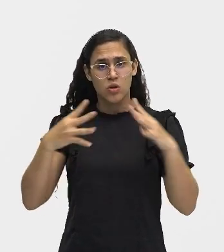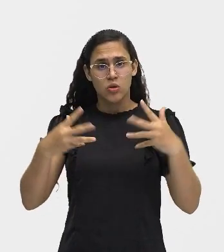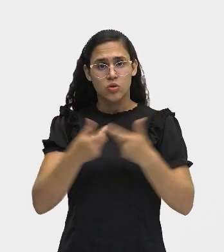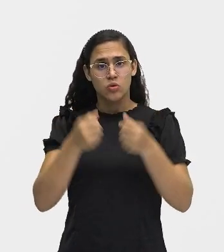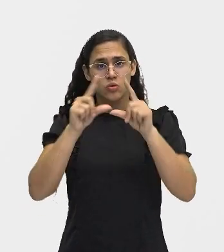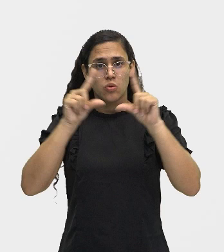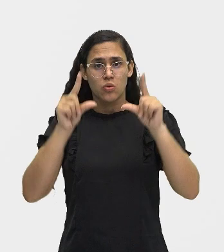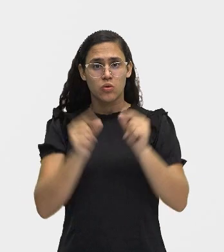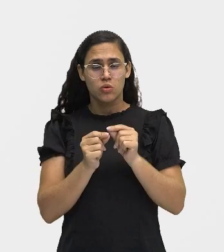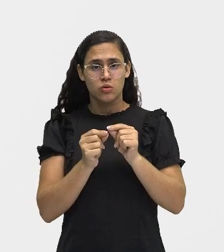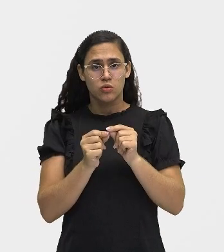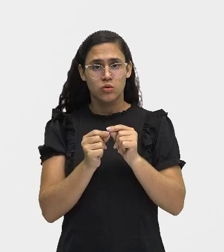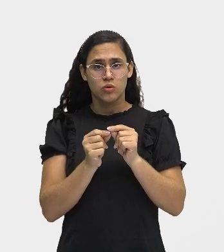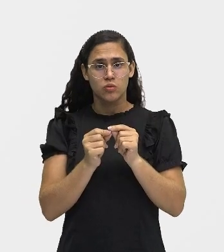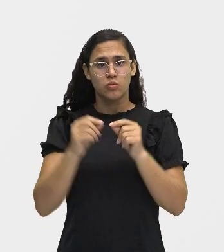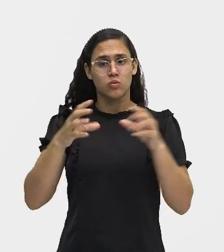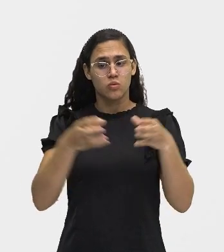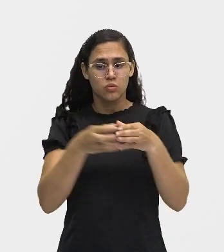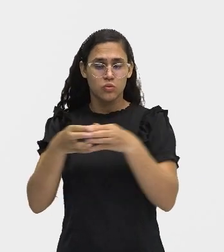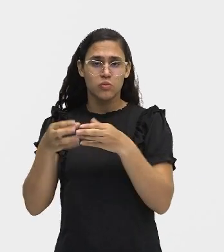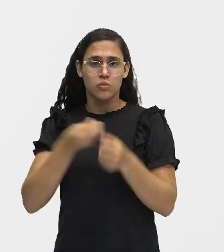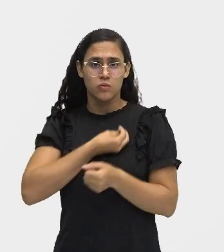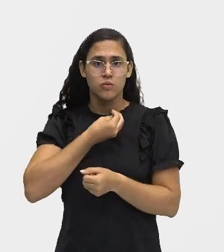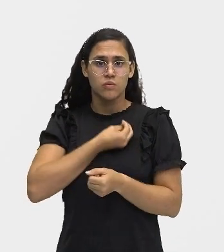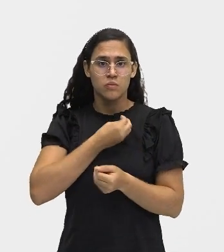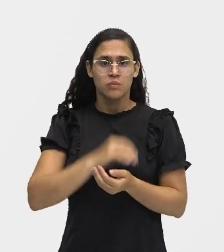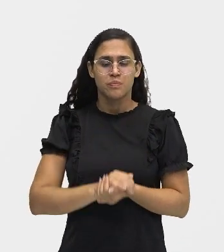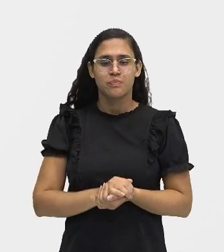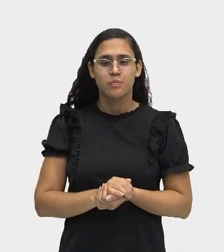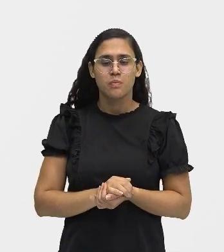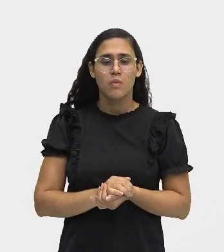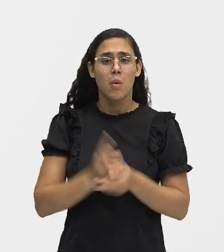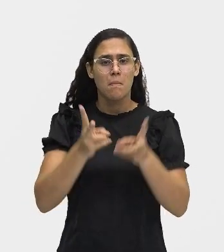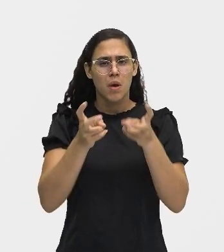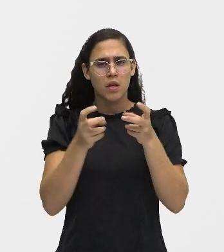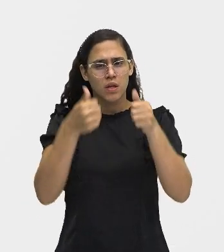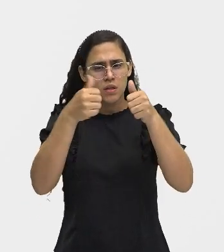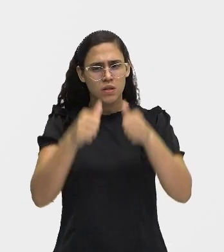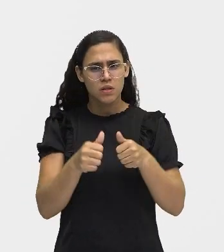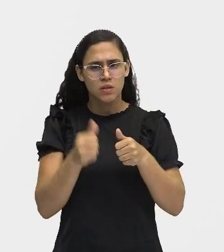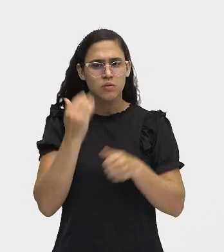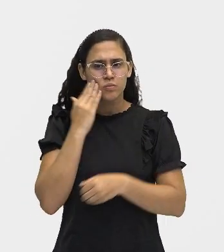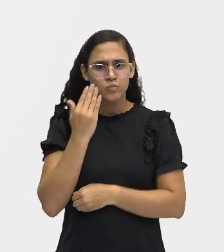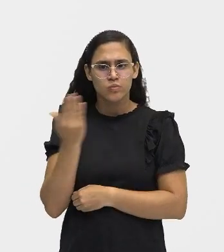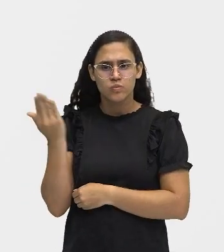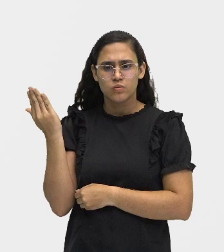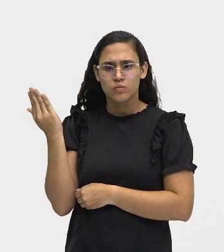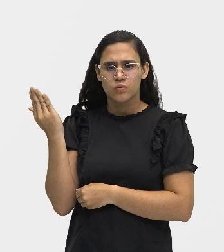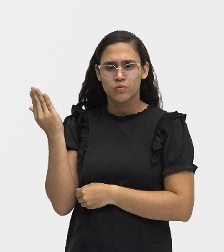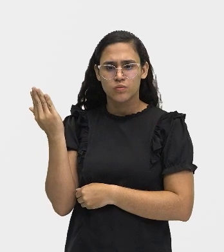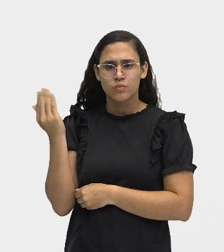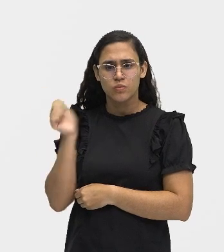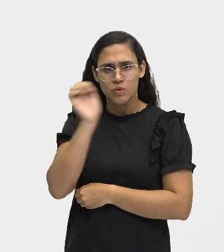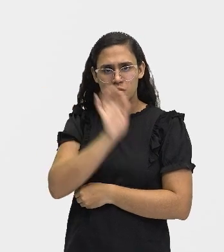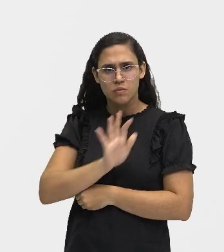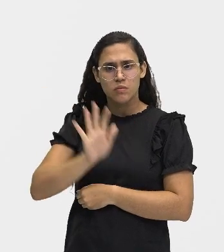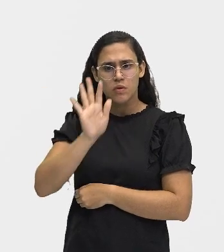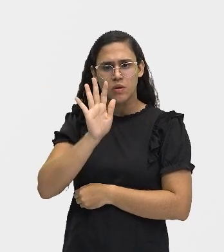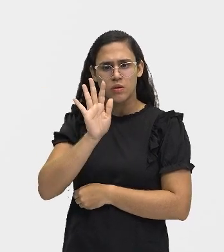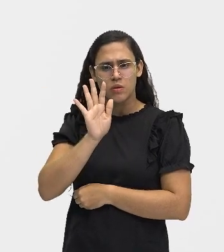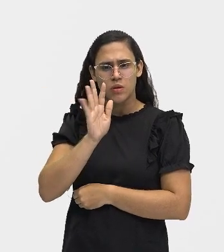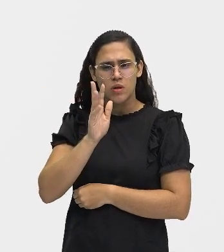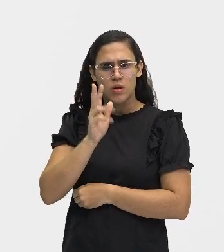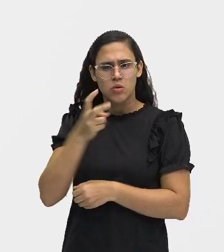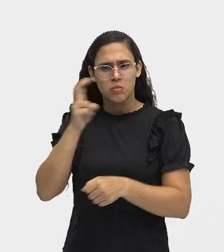de todos os seres vivos, tá? E aí a gente tem nessa imagem as pernas traseiras ali rudimentares de uma